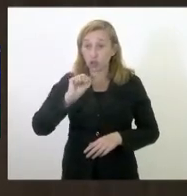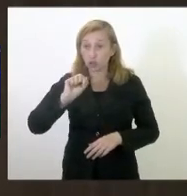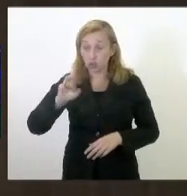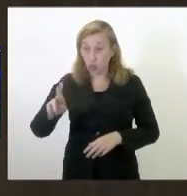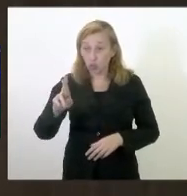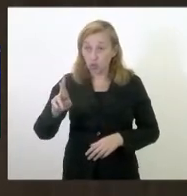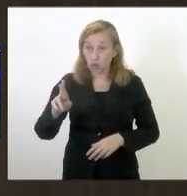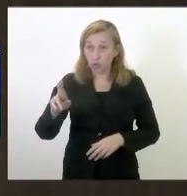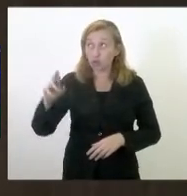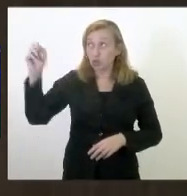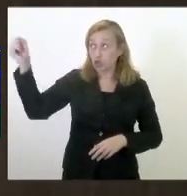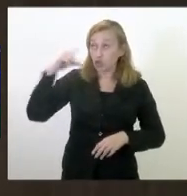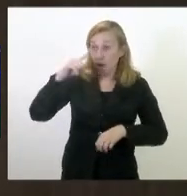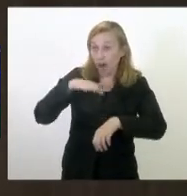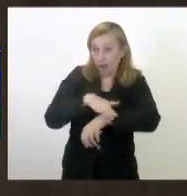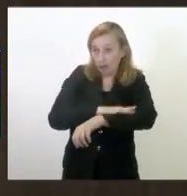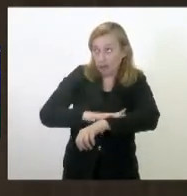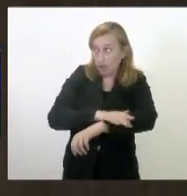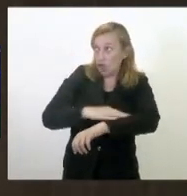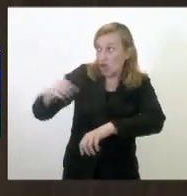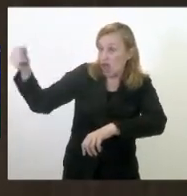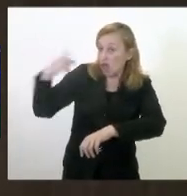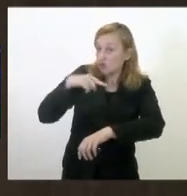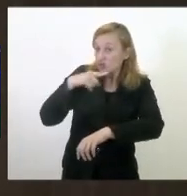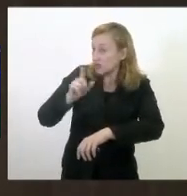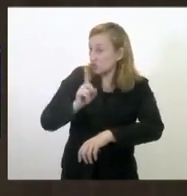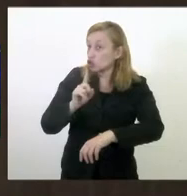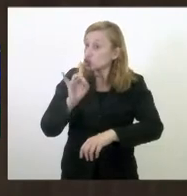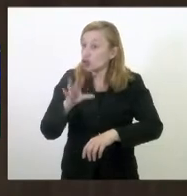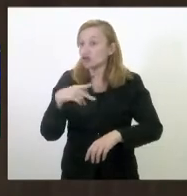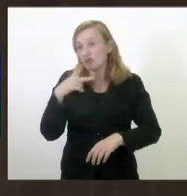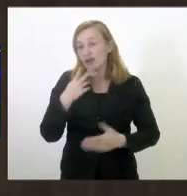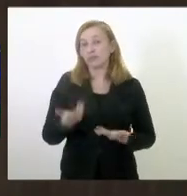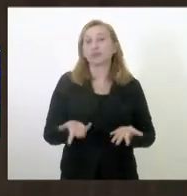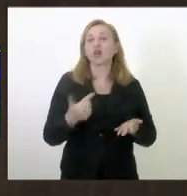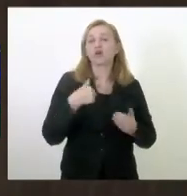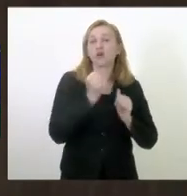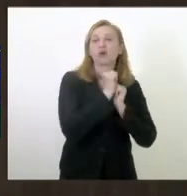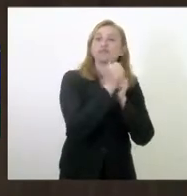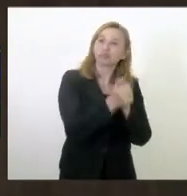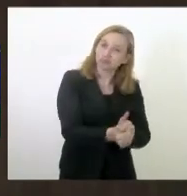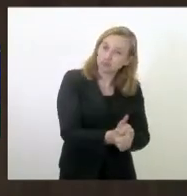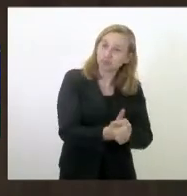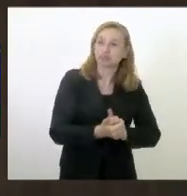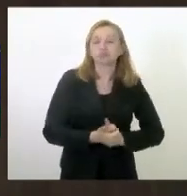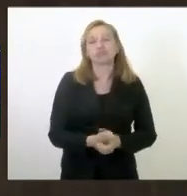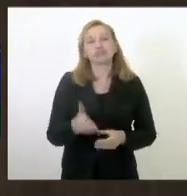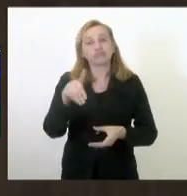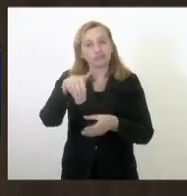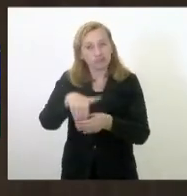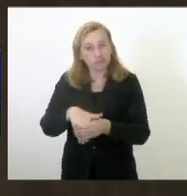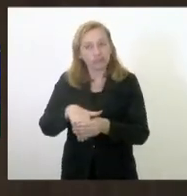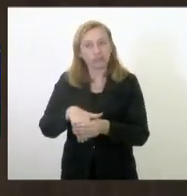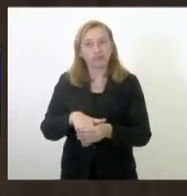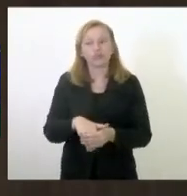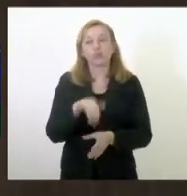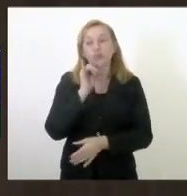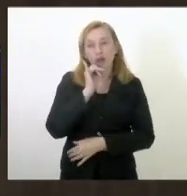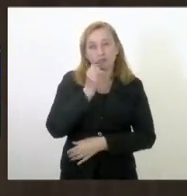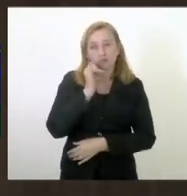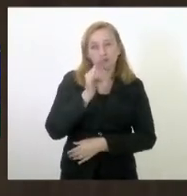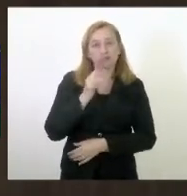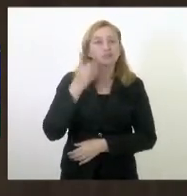duvidar, só estou fazendo uma suposição. Então, presidente, eu vou acompanhar o voto do relator